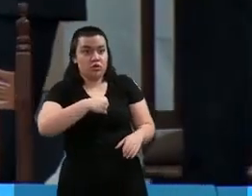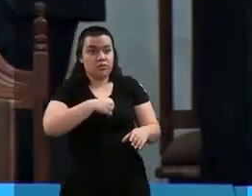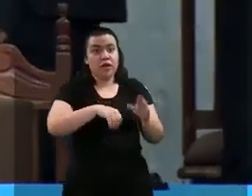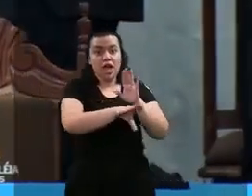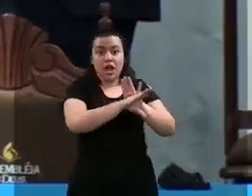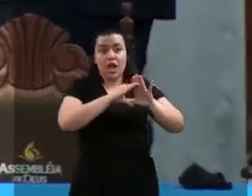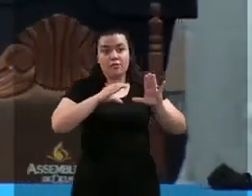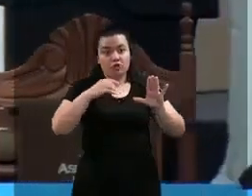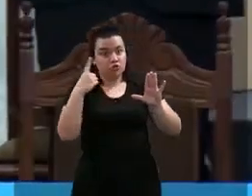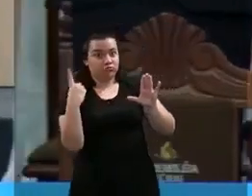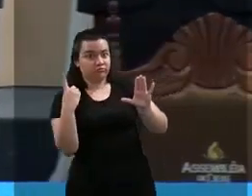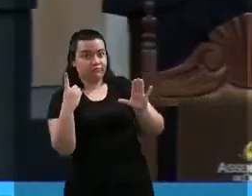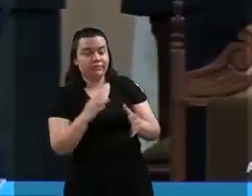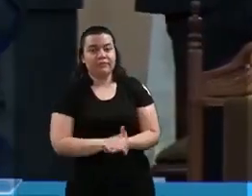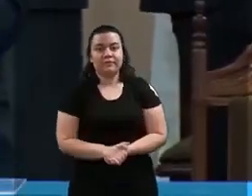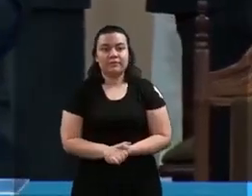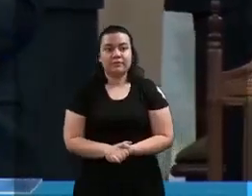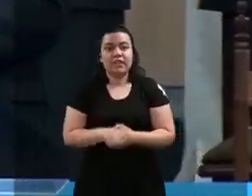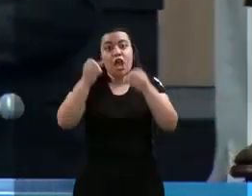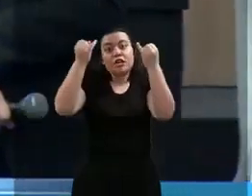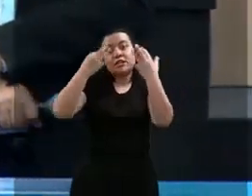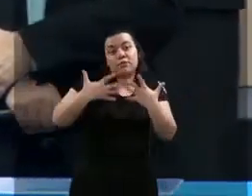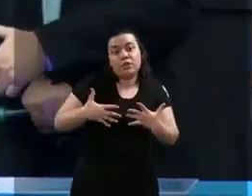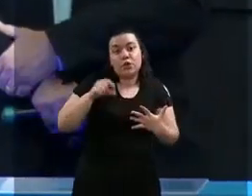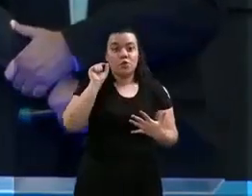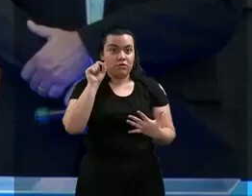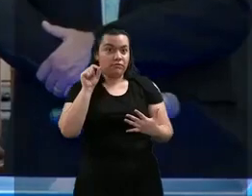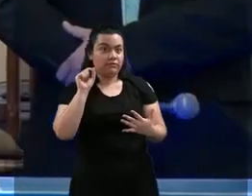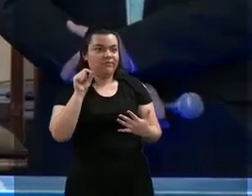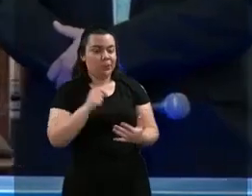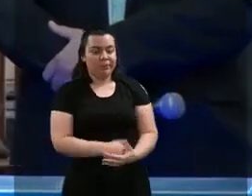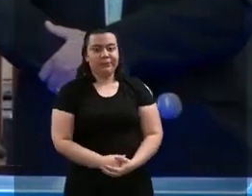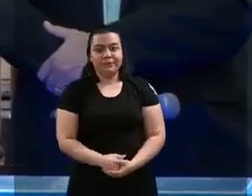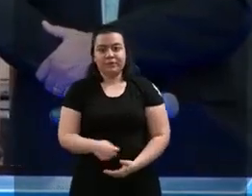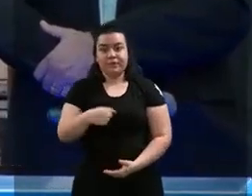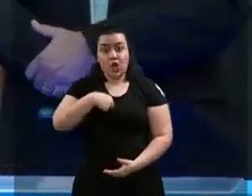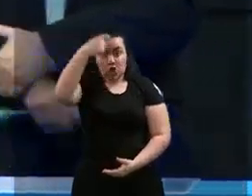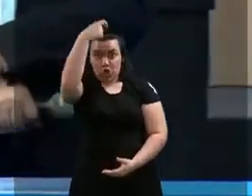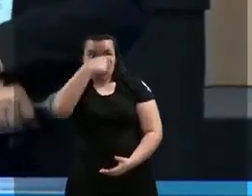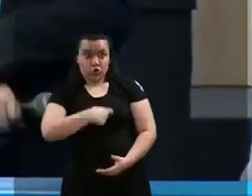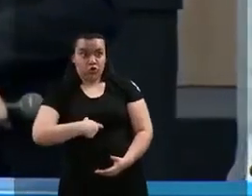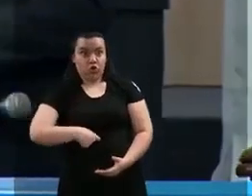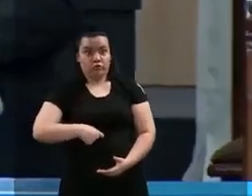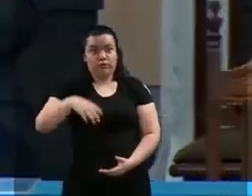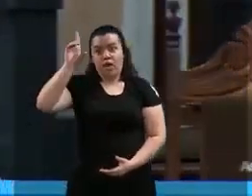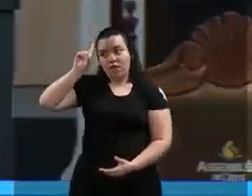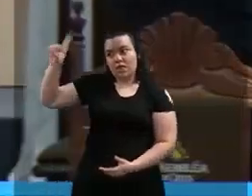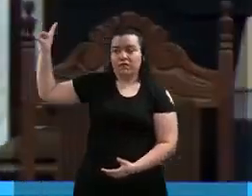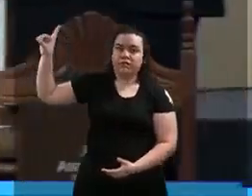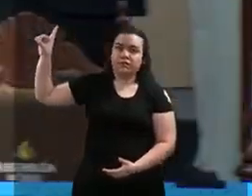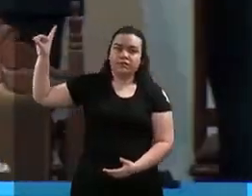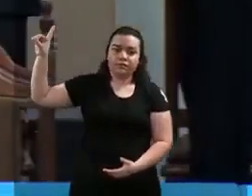o Verbo. Em João capítulo 2, eu sou o vinho novo. Em João capítulo